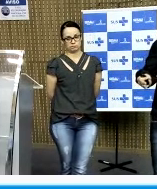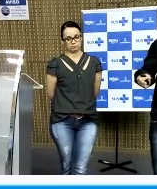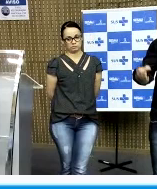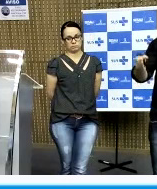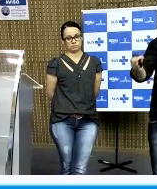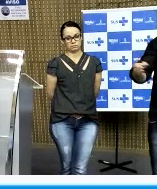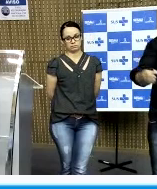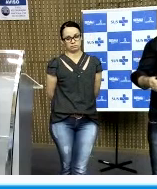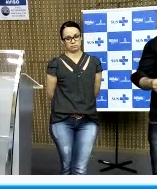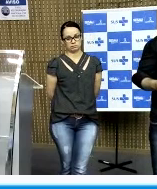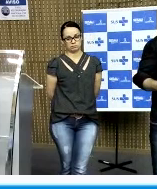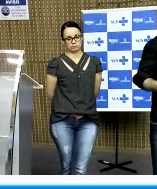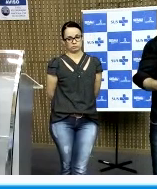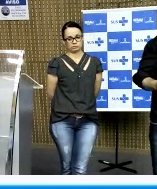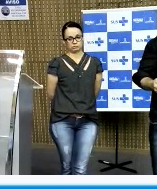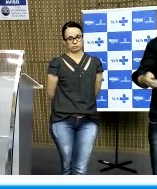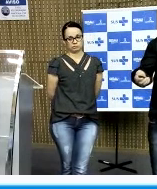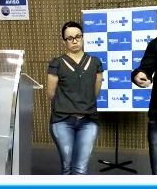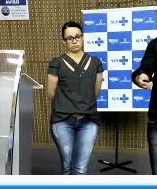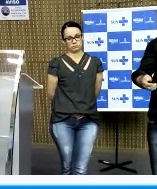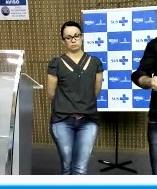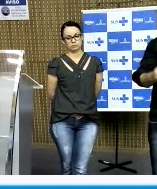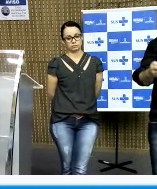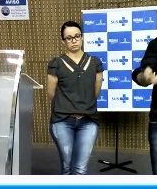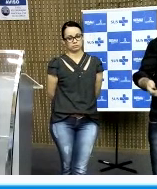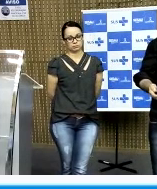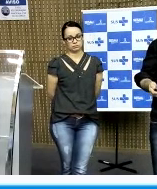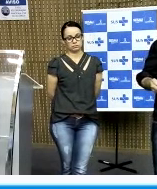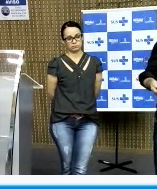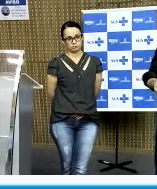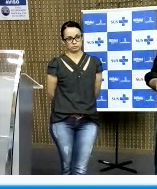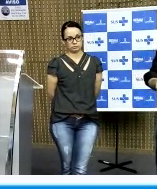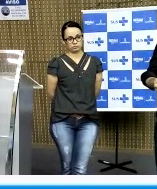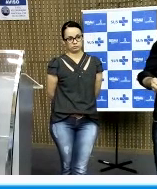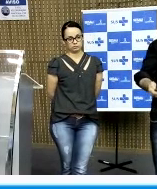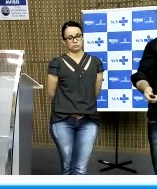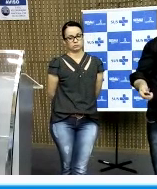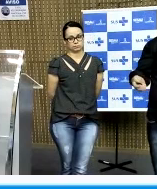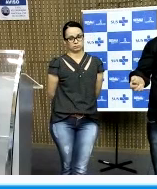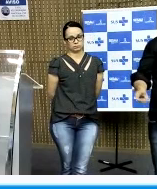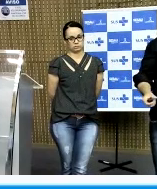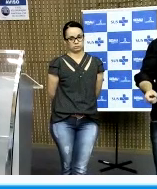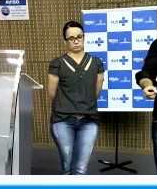para mostrar. E temos 3 amputações do território, assim, é um número muito para ser melhorado, assim.